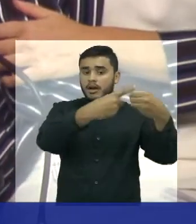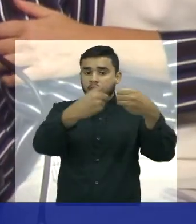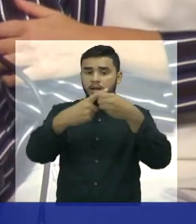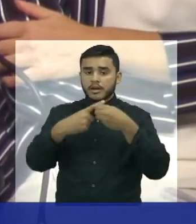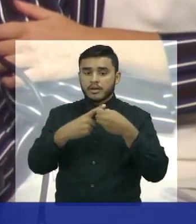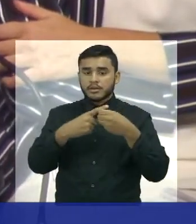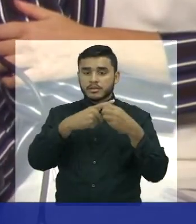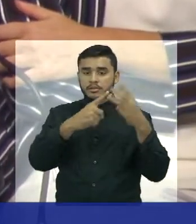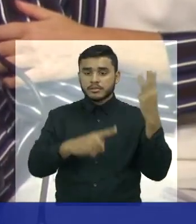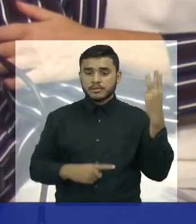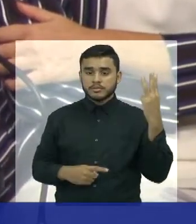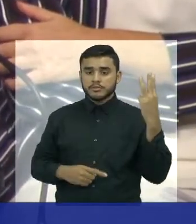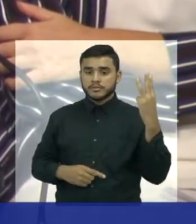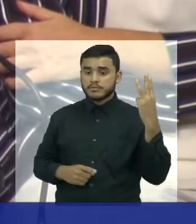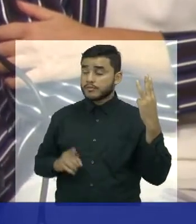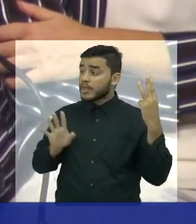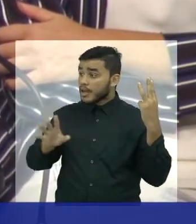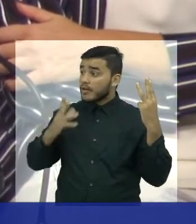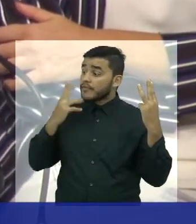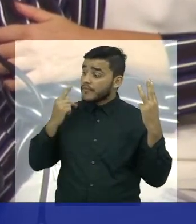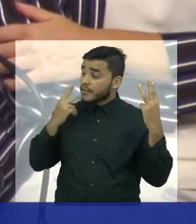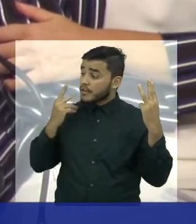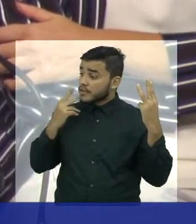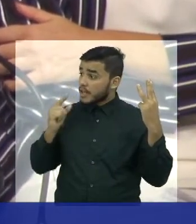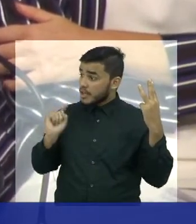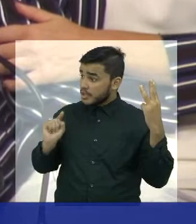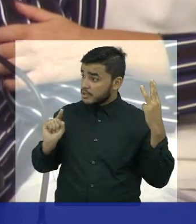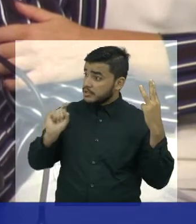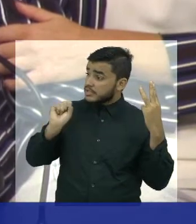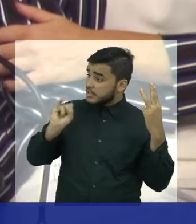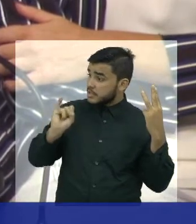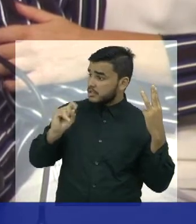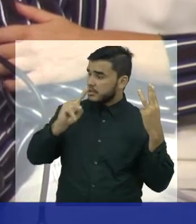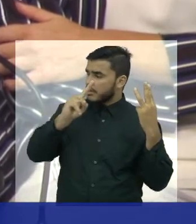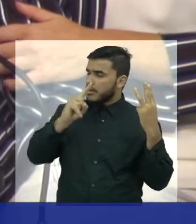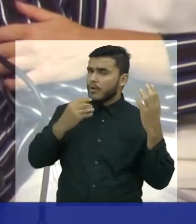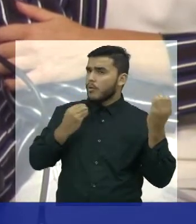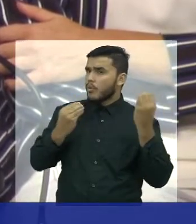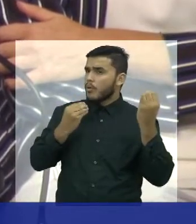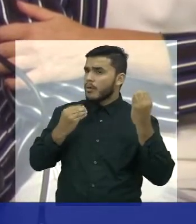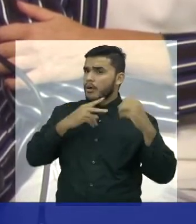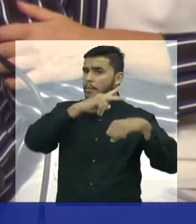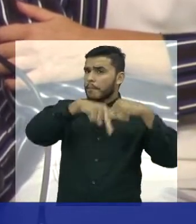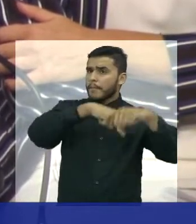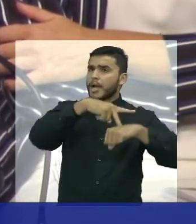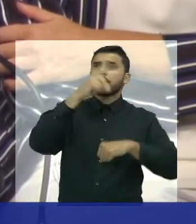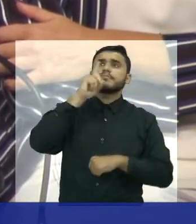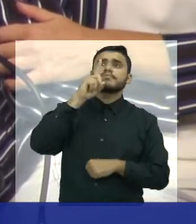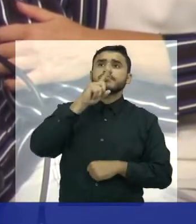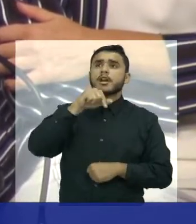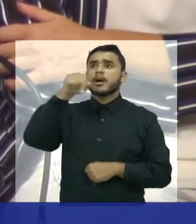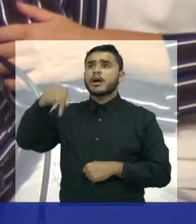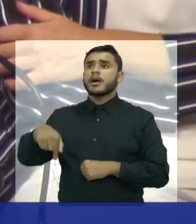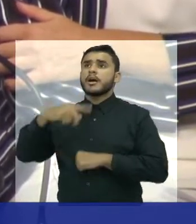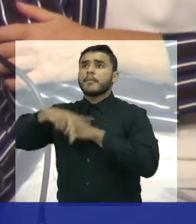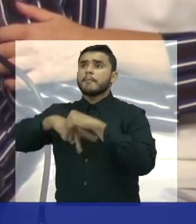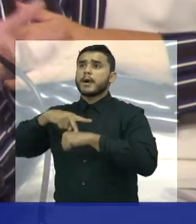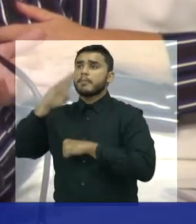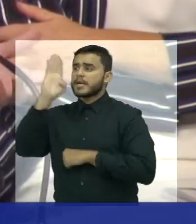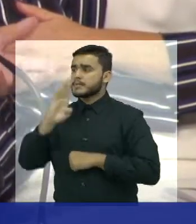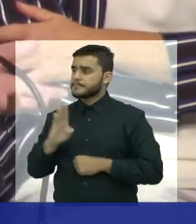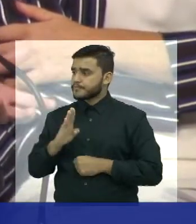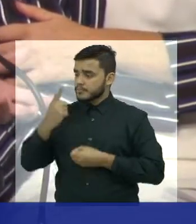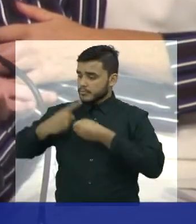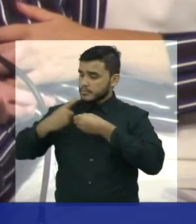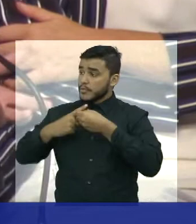maior cidade dos Estados Unidos. Então, essa é a dimensão da nossa cidade, da nossa população e dos nossos problemas, que são muito maiores